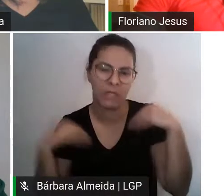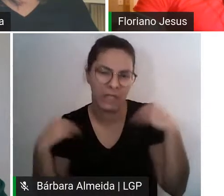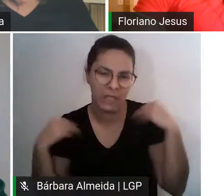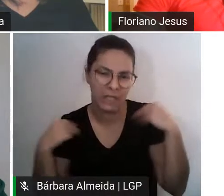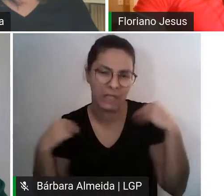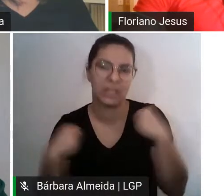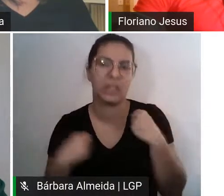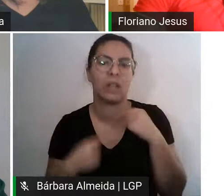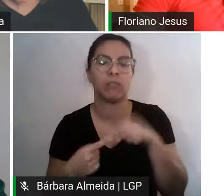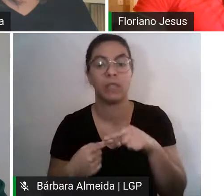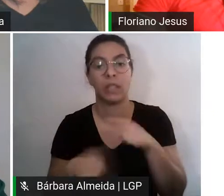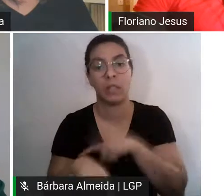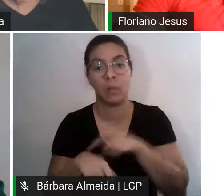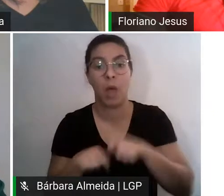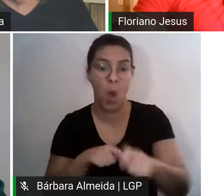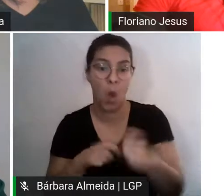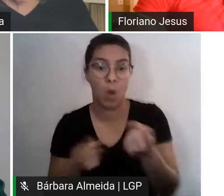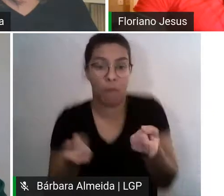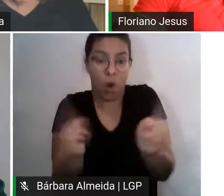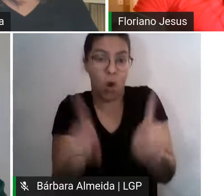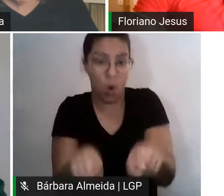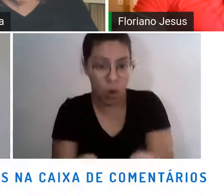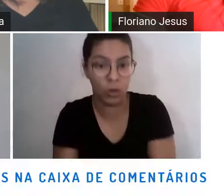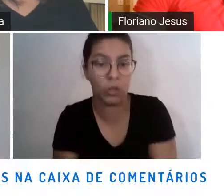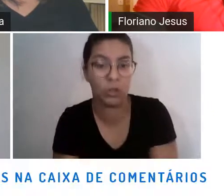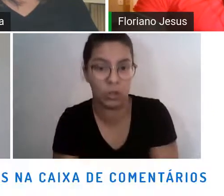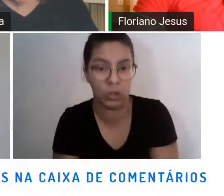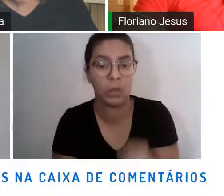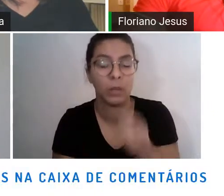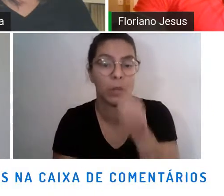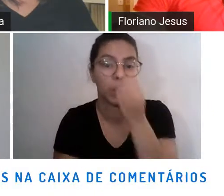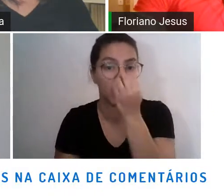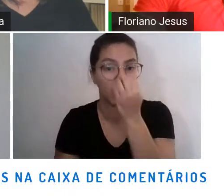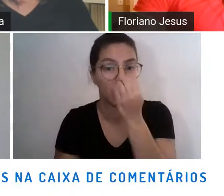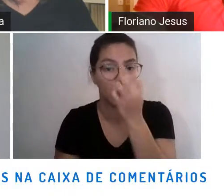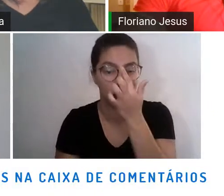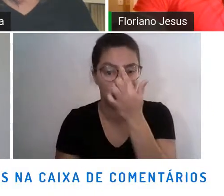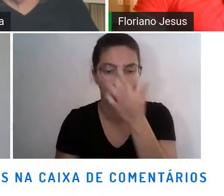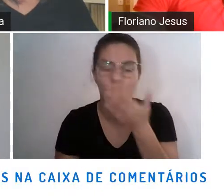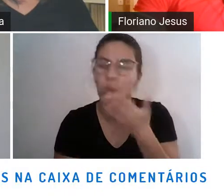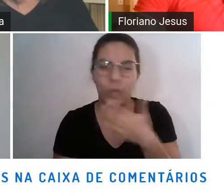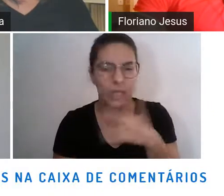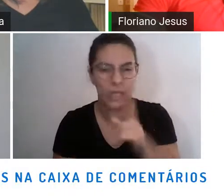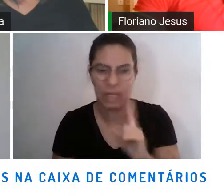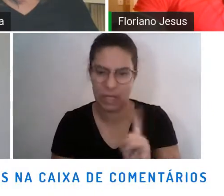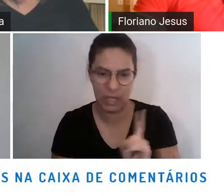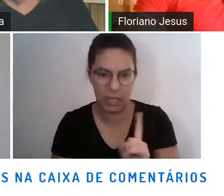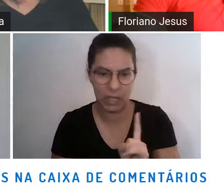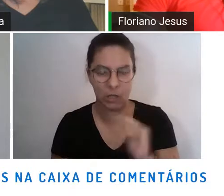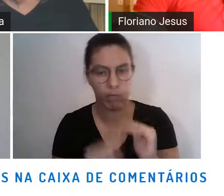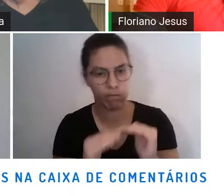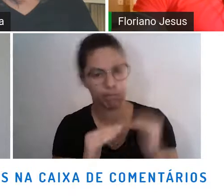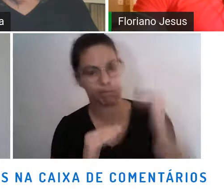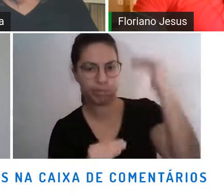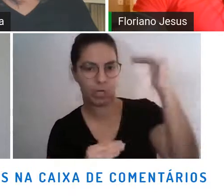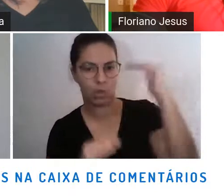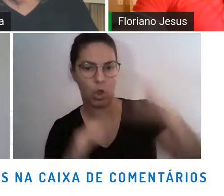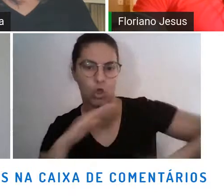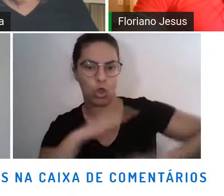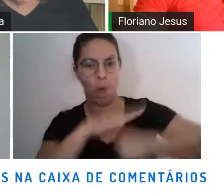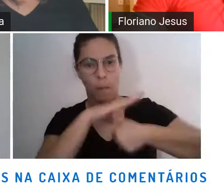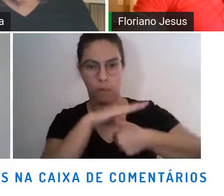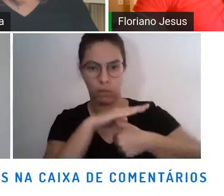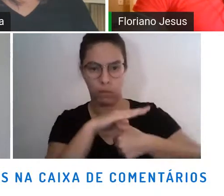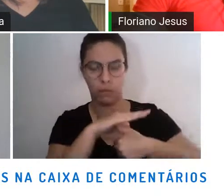nesta fase que agora estamos a iniciar, a nossa época, não é o suficiente para estar no topo. E